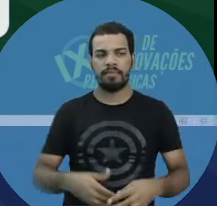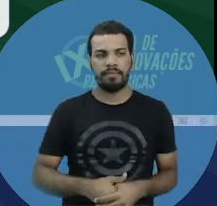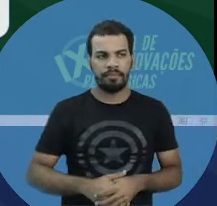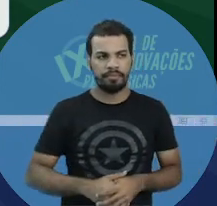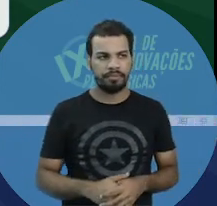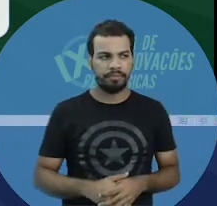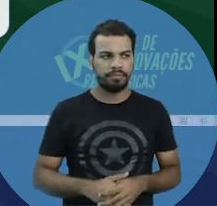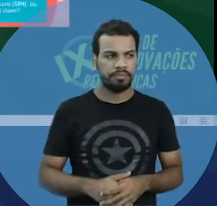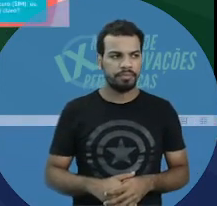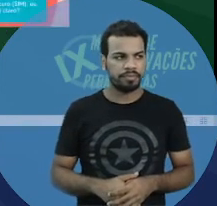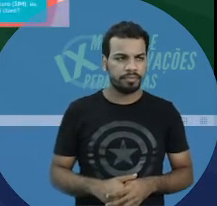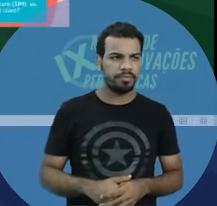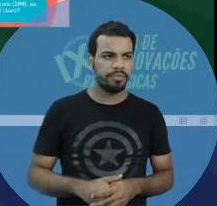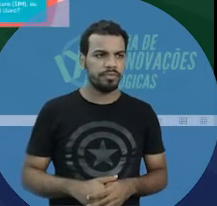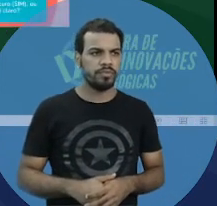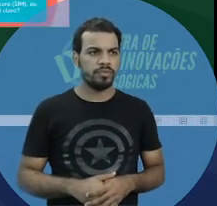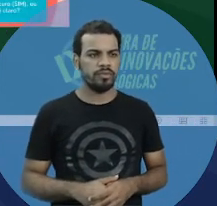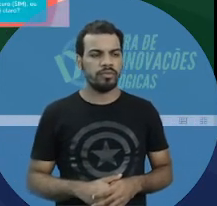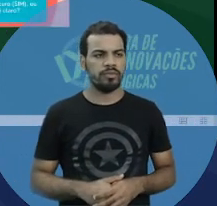Pode passar.